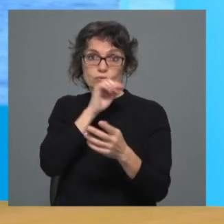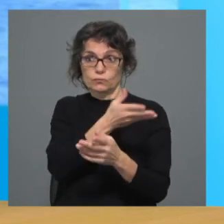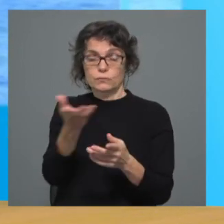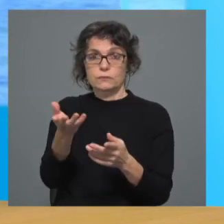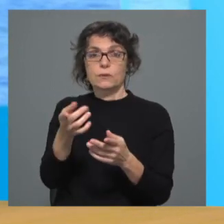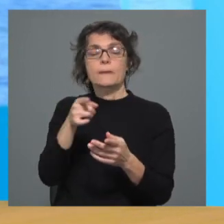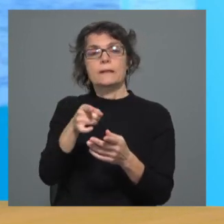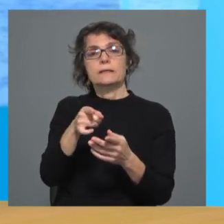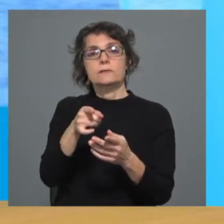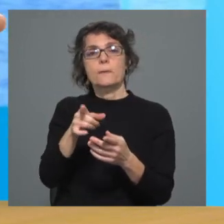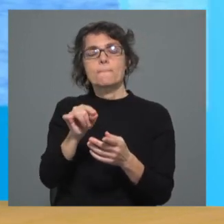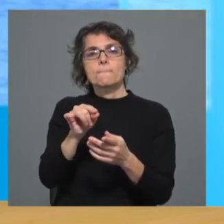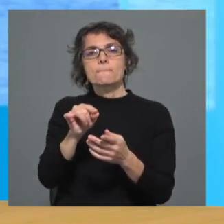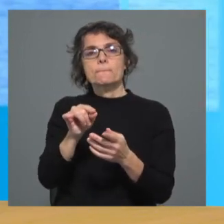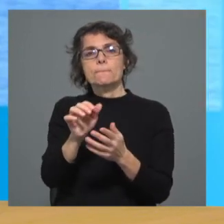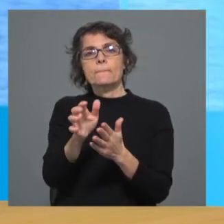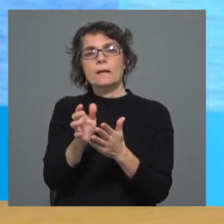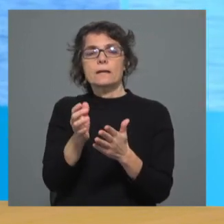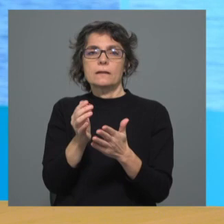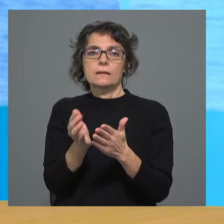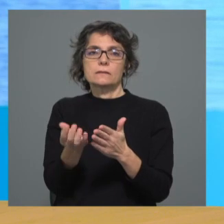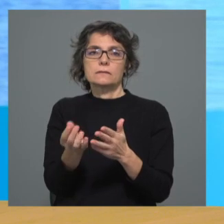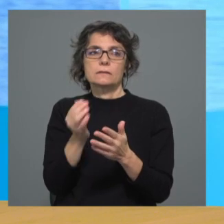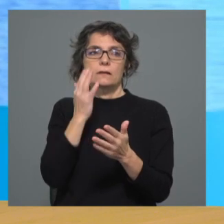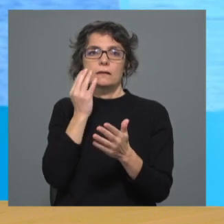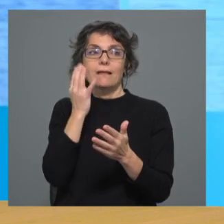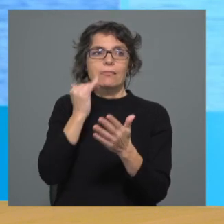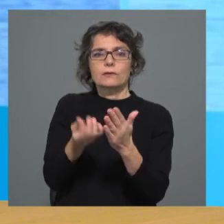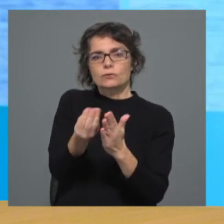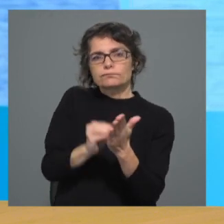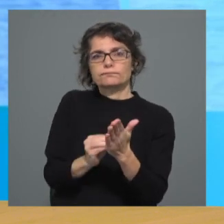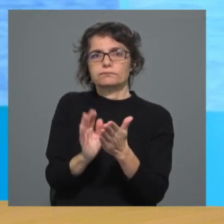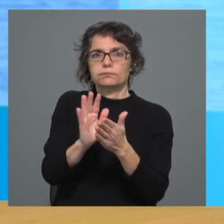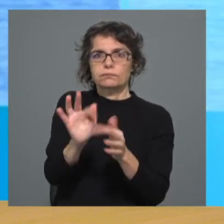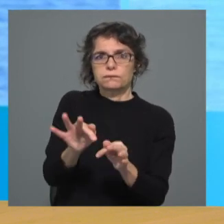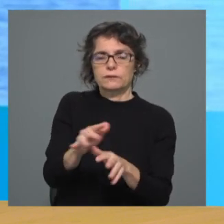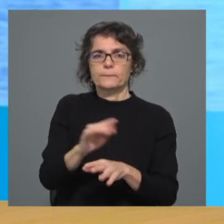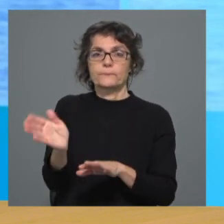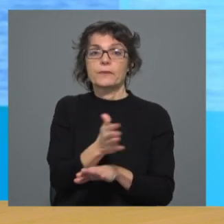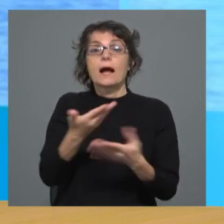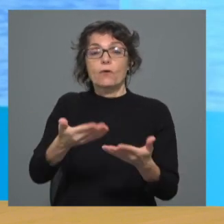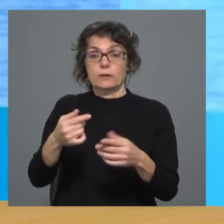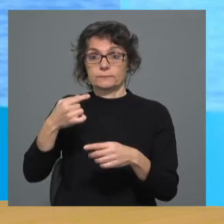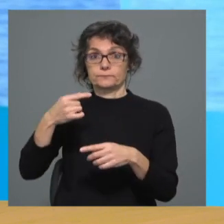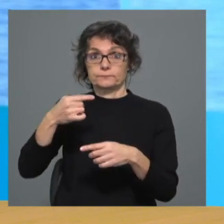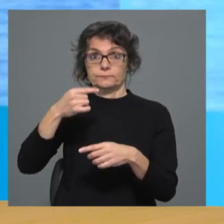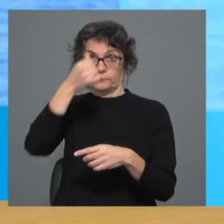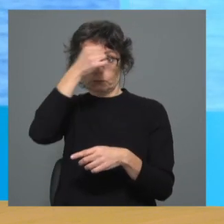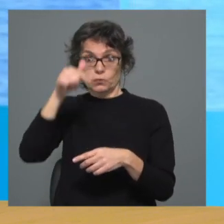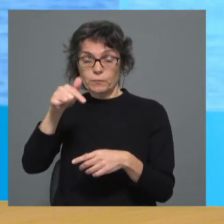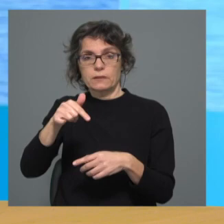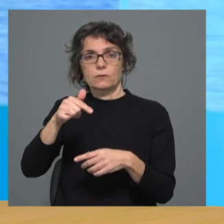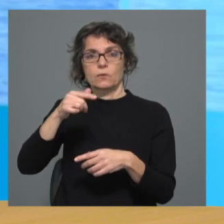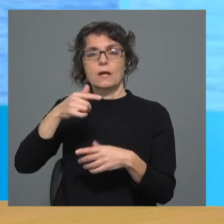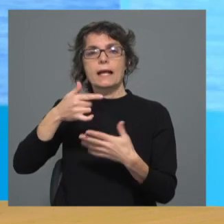notável. Só para concluir, desculpa, Paulo, Sim. Celebrar o domingo, o dia da Palavra